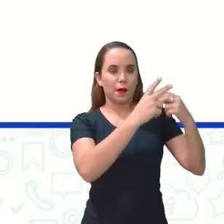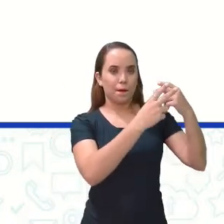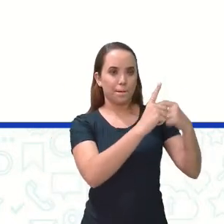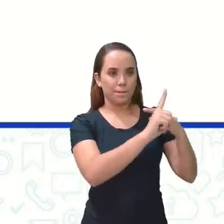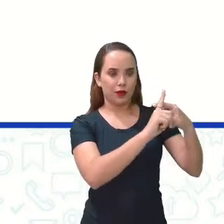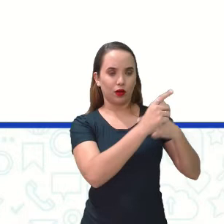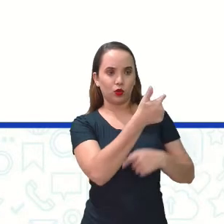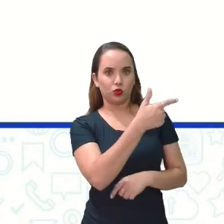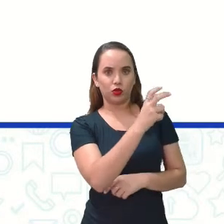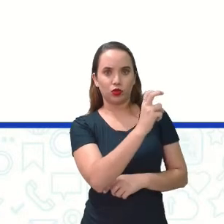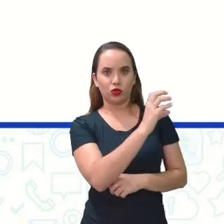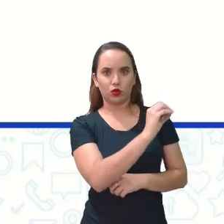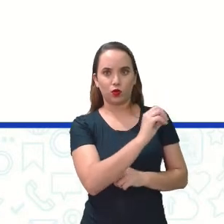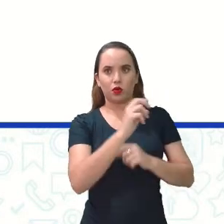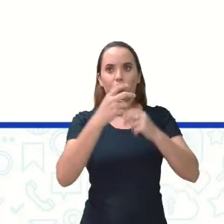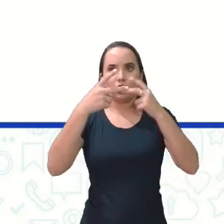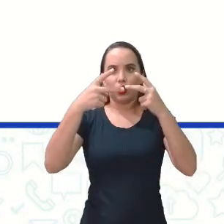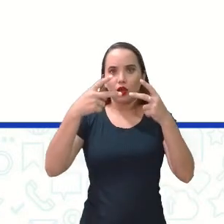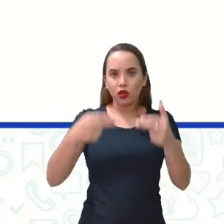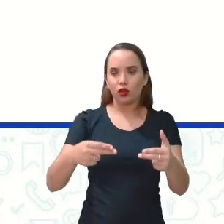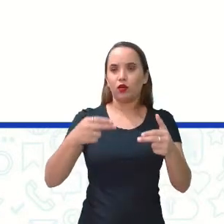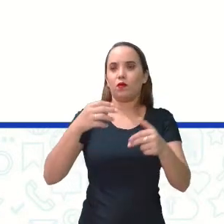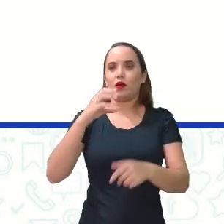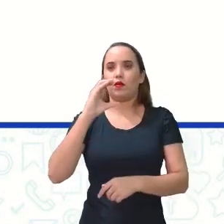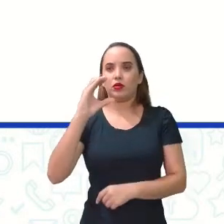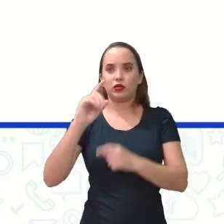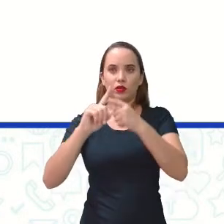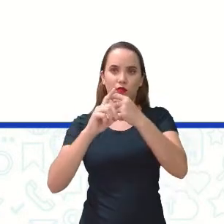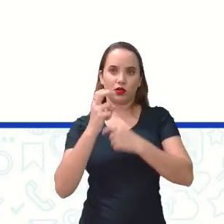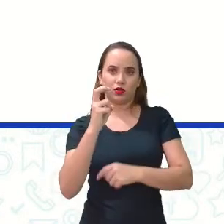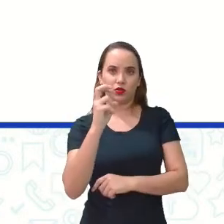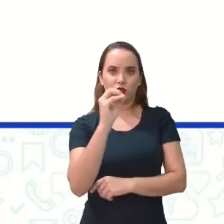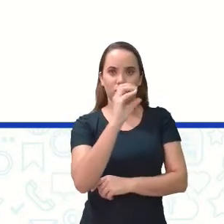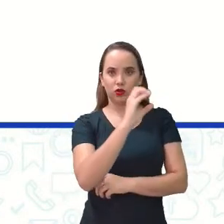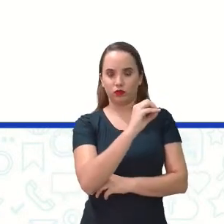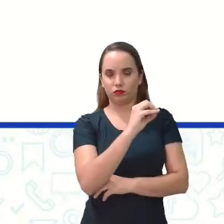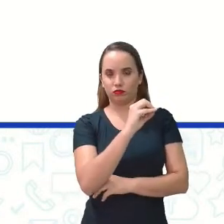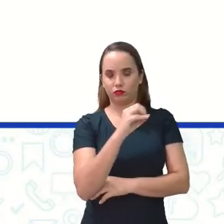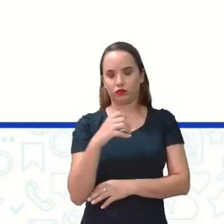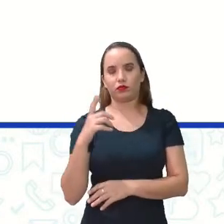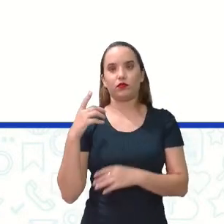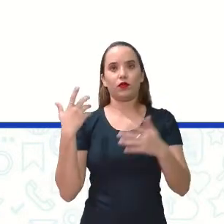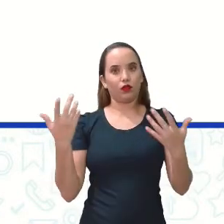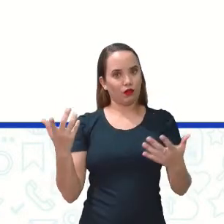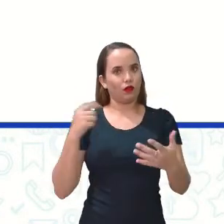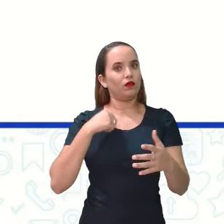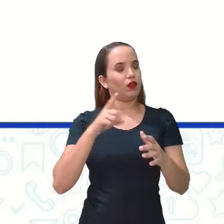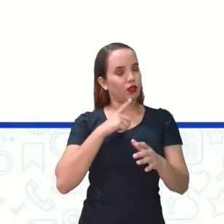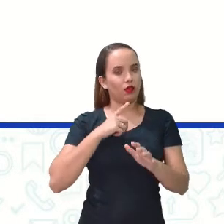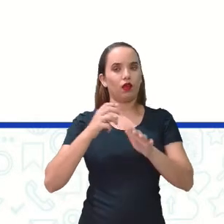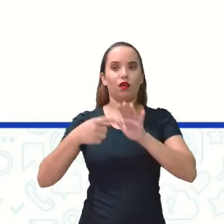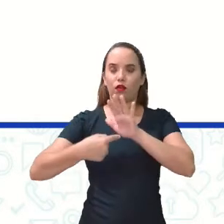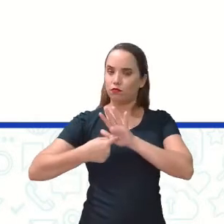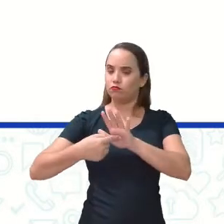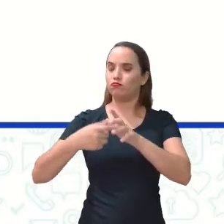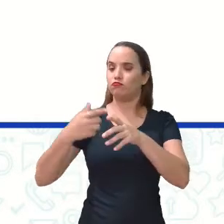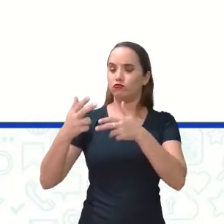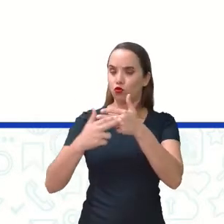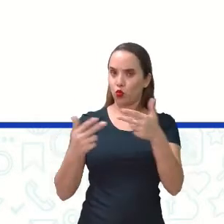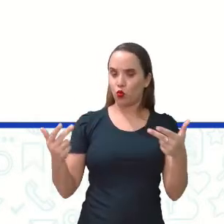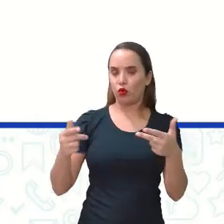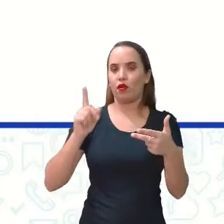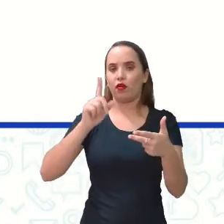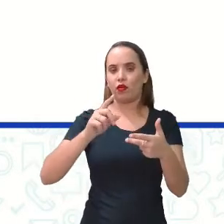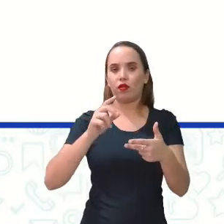C mais 500. Vamos lá, uma equação que a gente vai ver nas próximas aulas, que ela vai vir de algum lugar, que no caso é aquele das